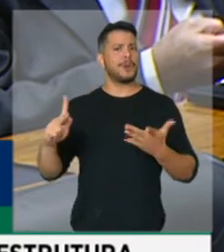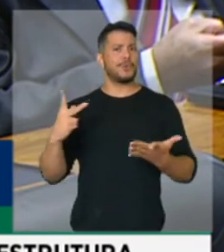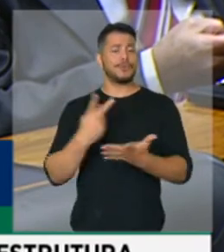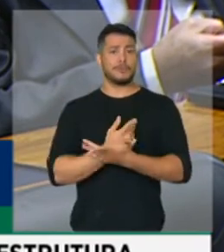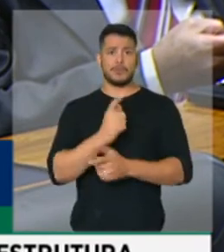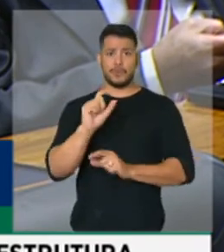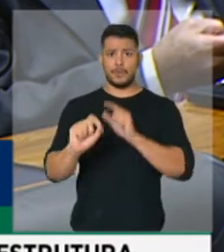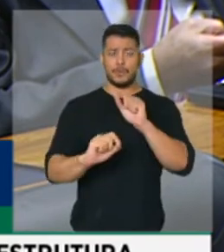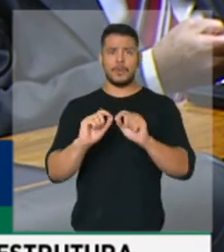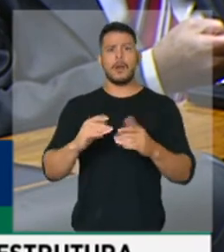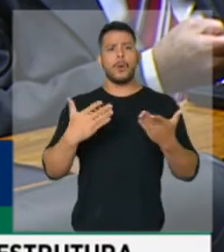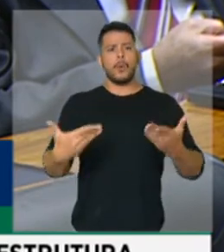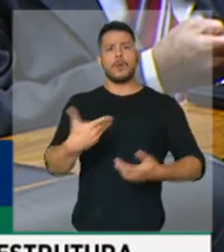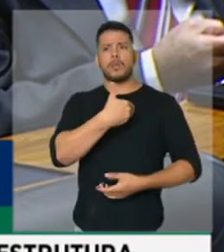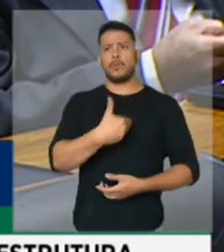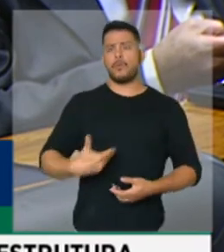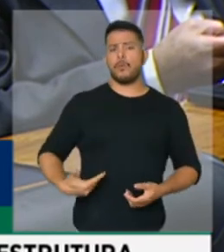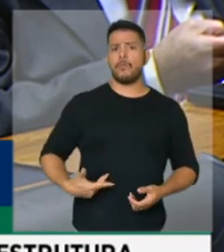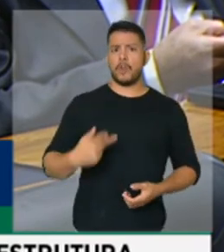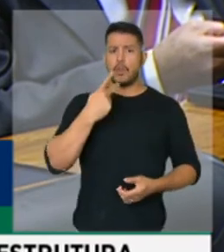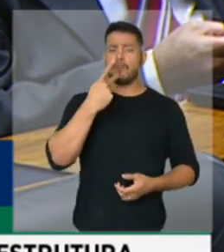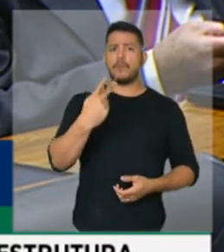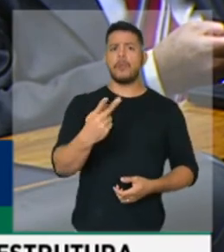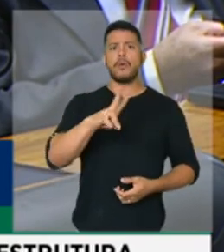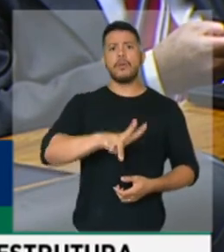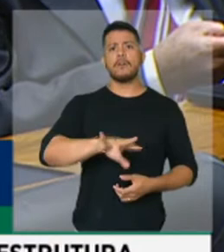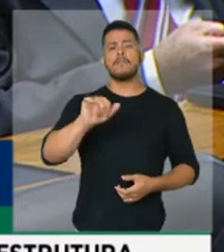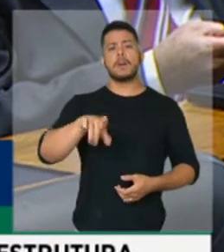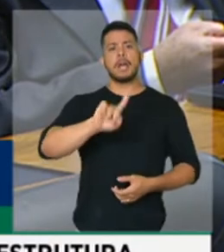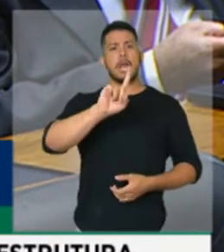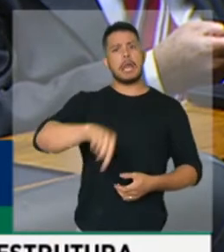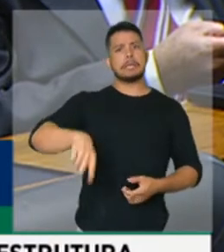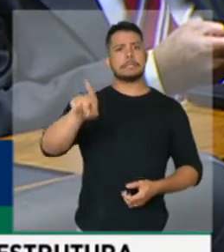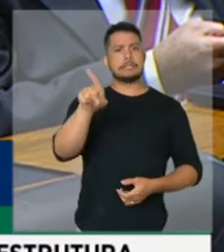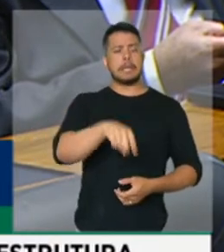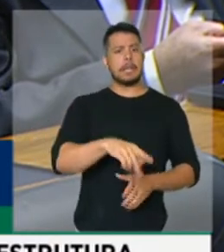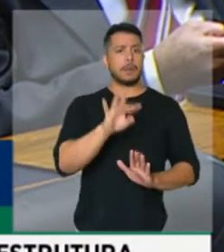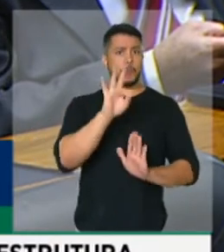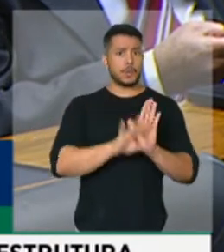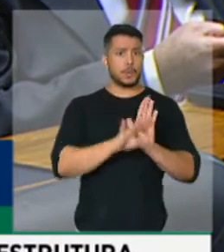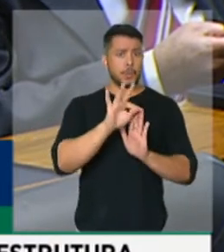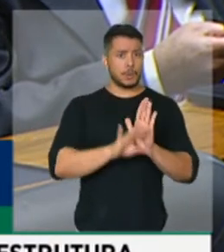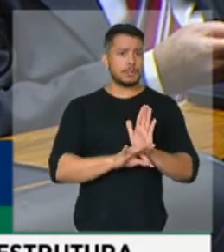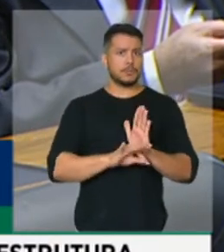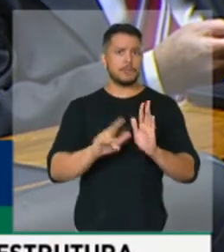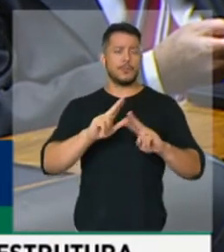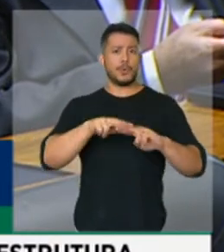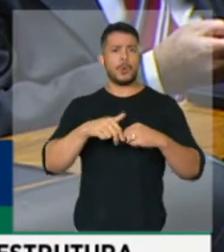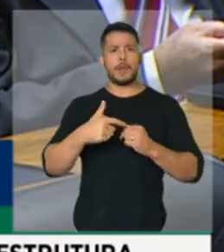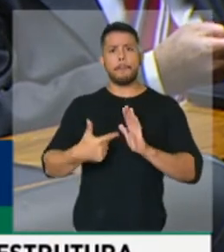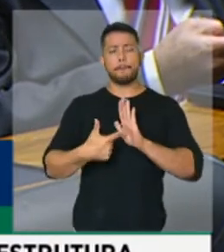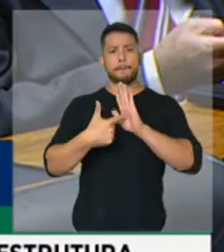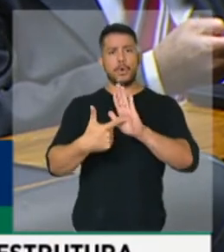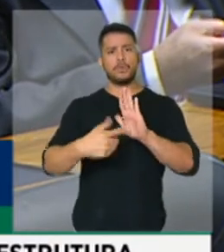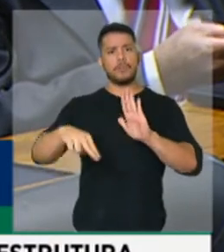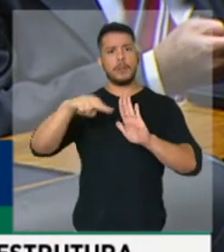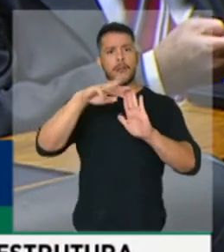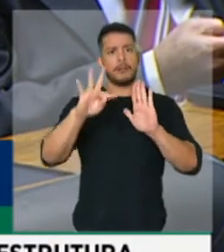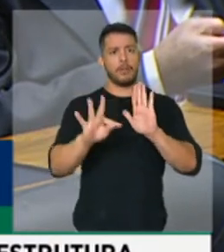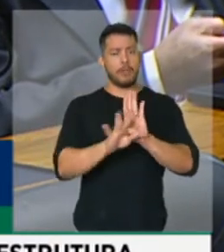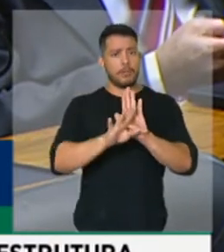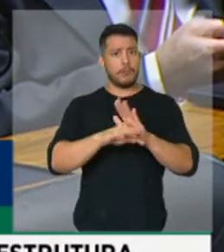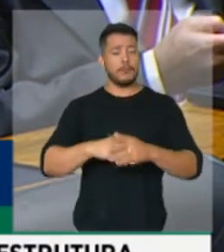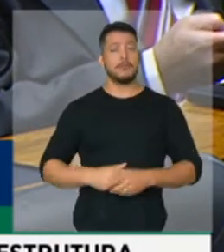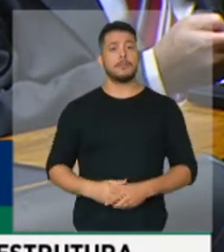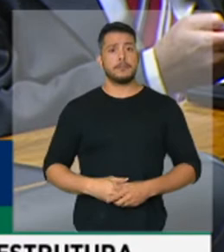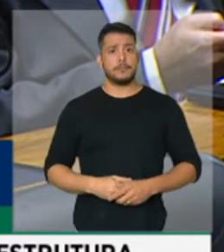do governo anunciaram que vetariam o dispositivo, conforme se deduz da nota técnica da consultoria. Um segundo